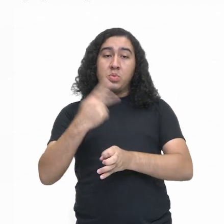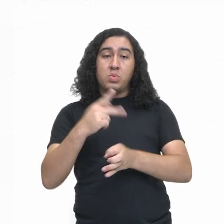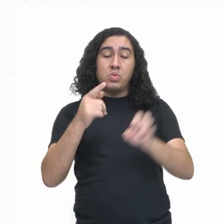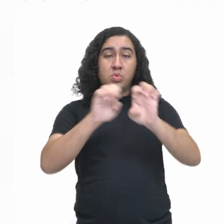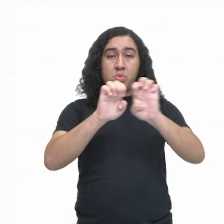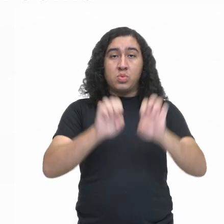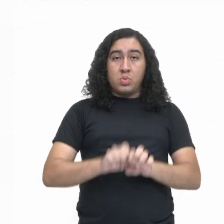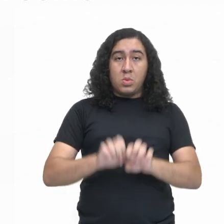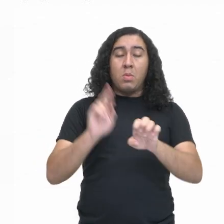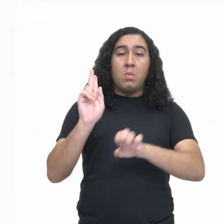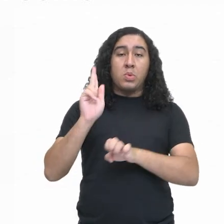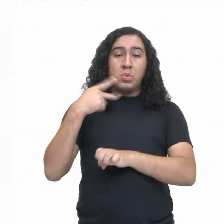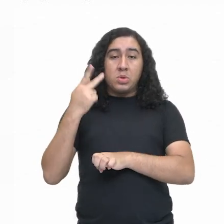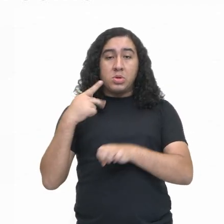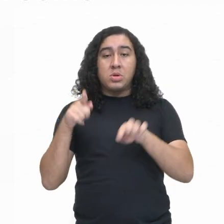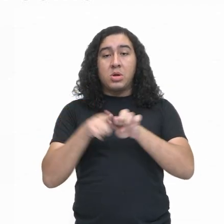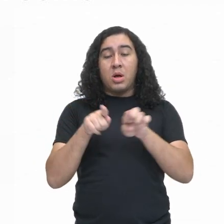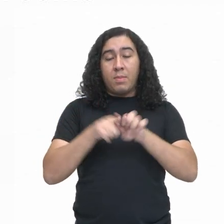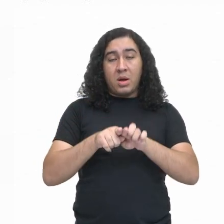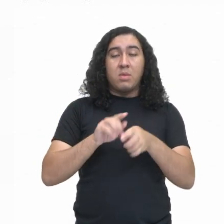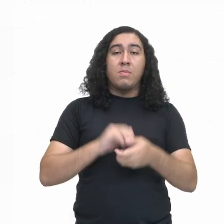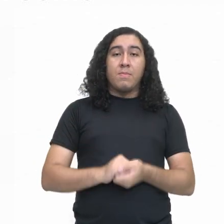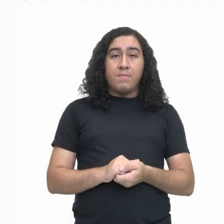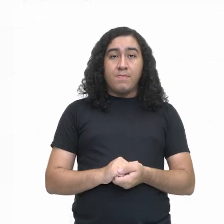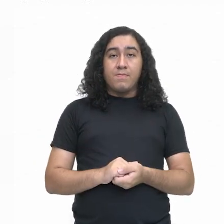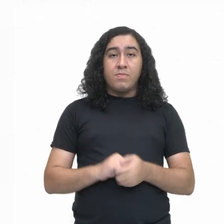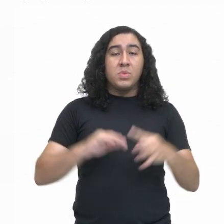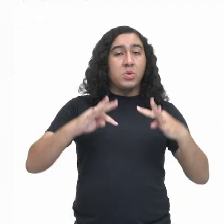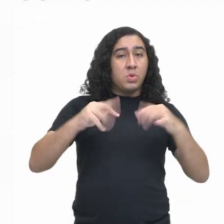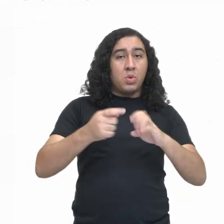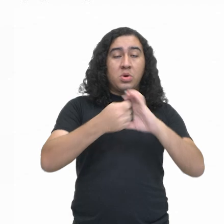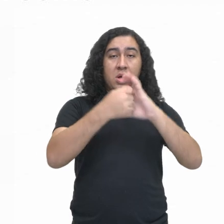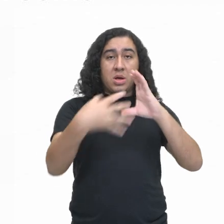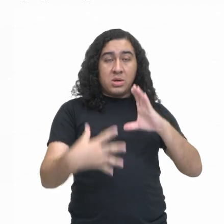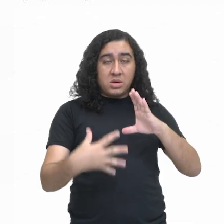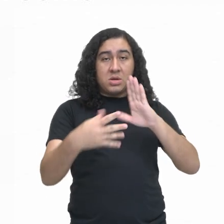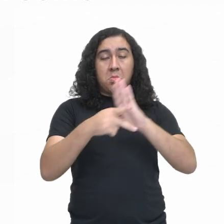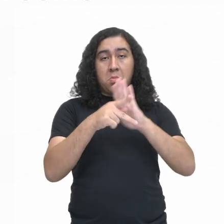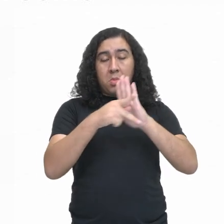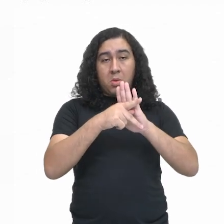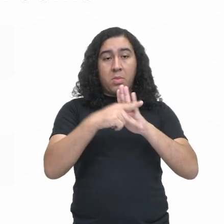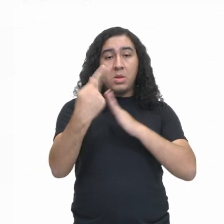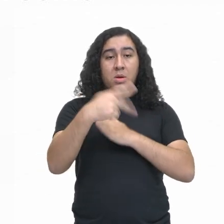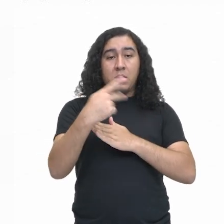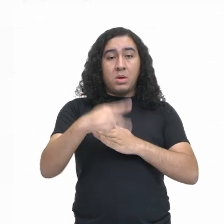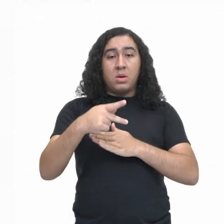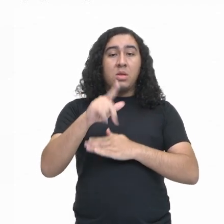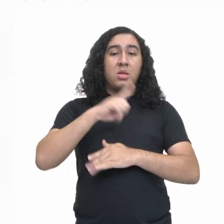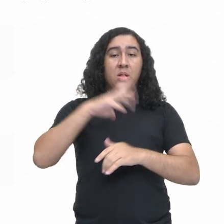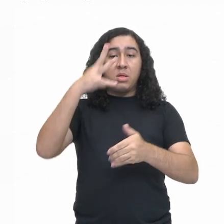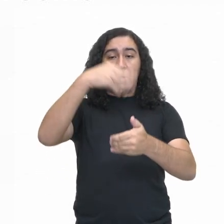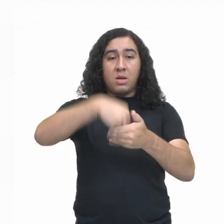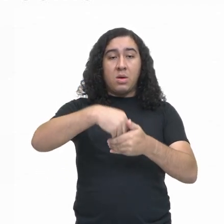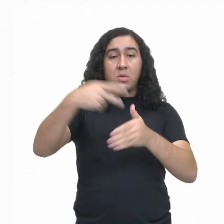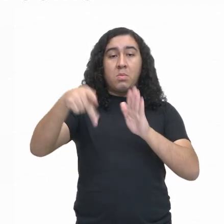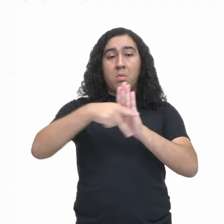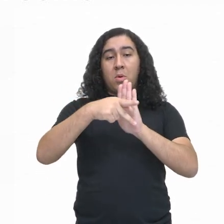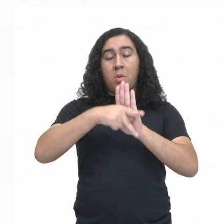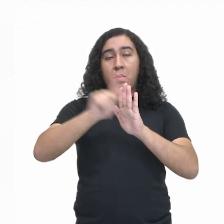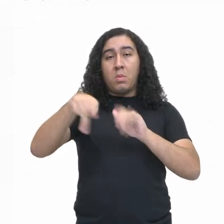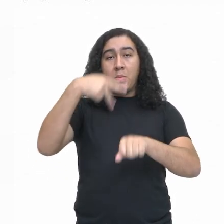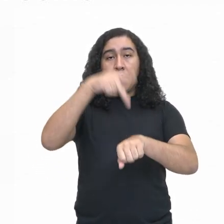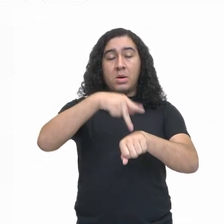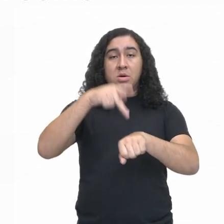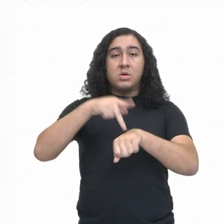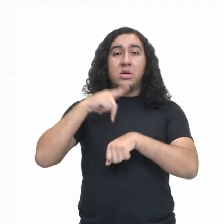organização política, o Estado, o poder, a democracia, o autoritarismo, patrimonialismo,